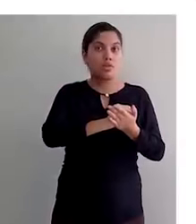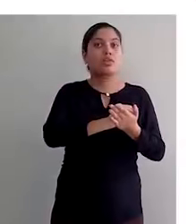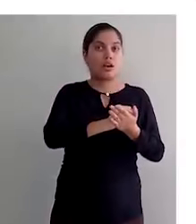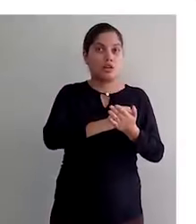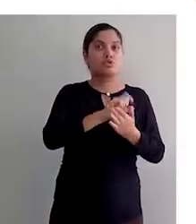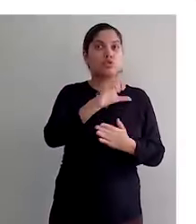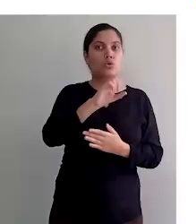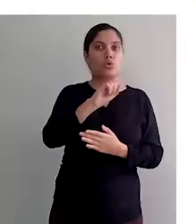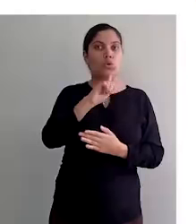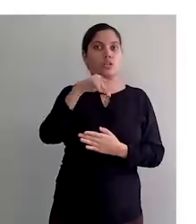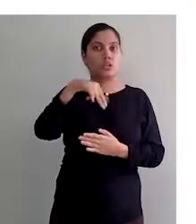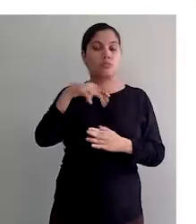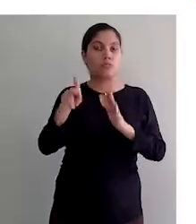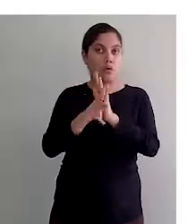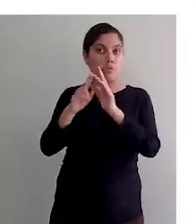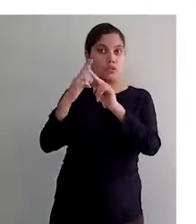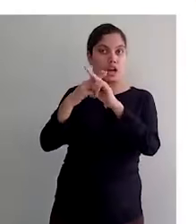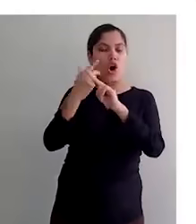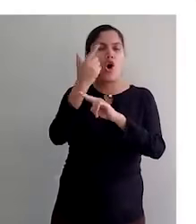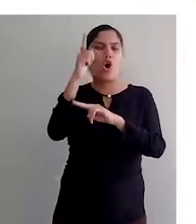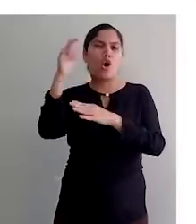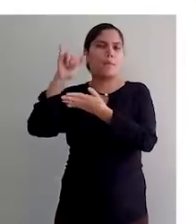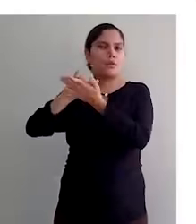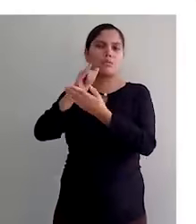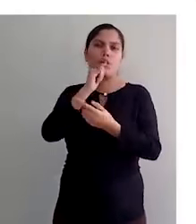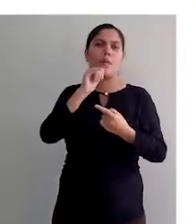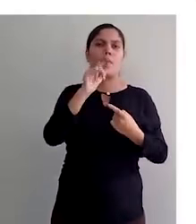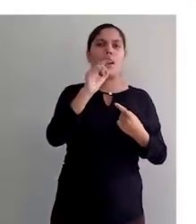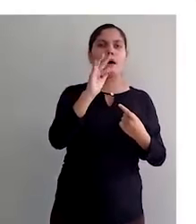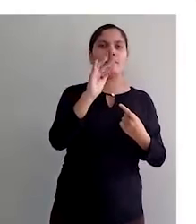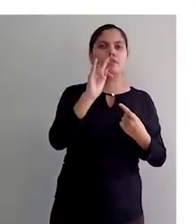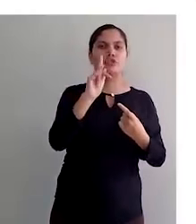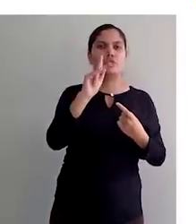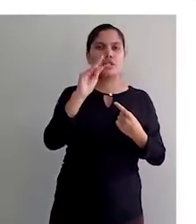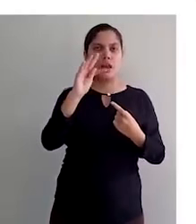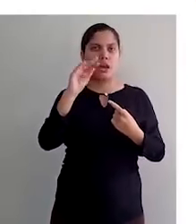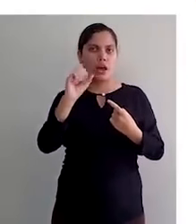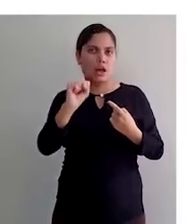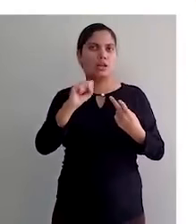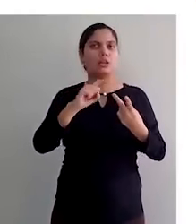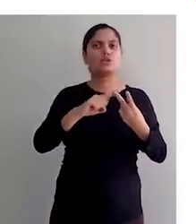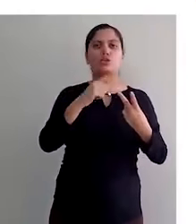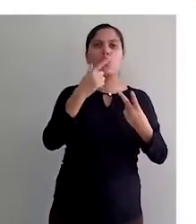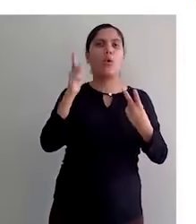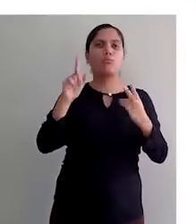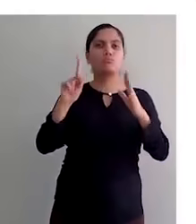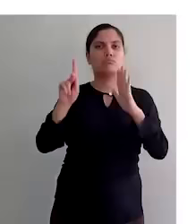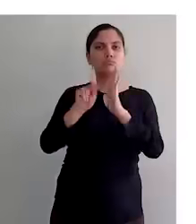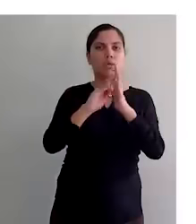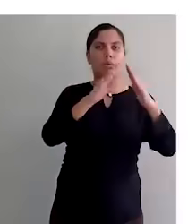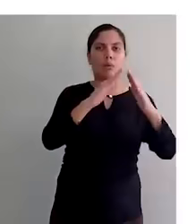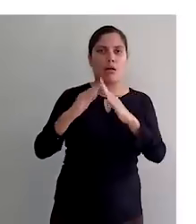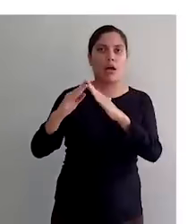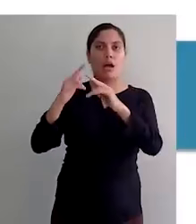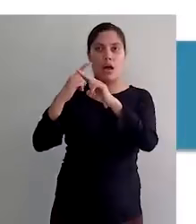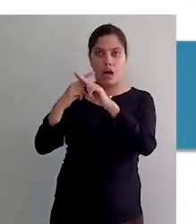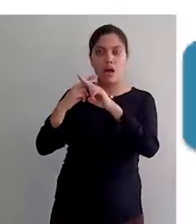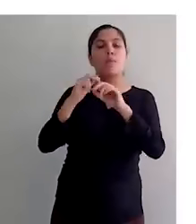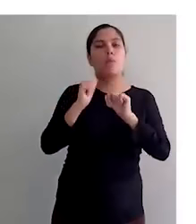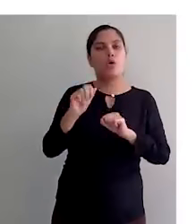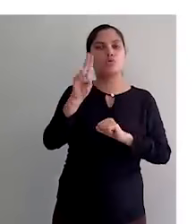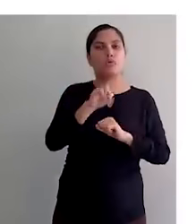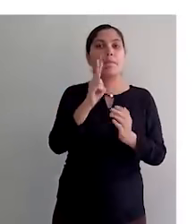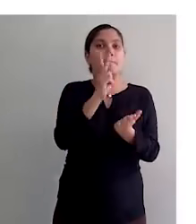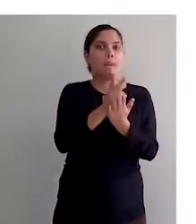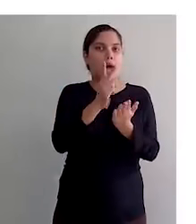outros aplicativos, como do FGTS ou da Habitação Caixa, por exemplo, pode usar a mesma senha de